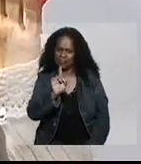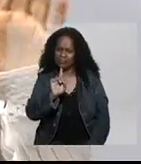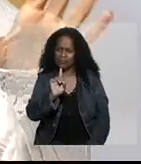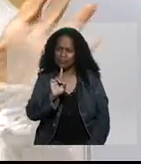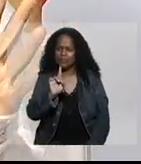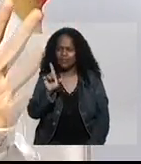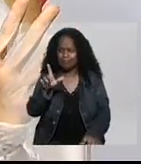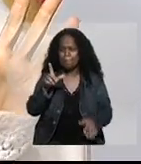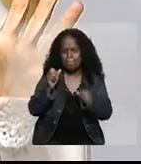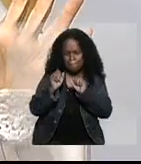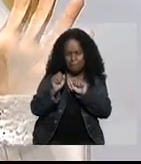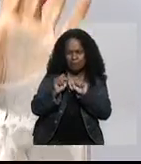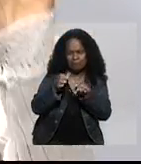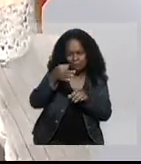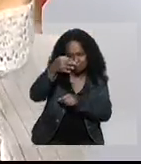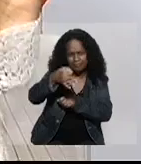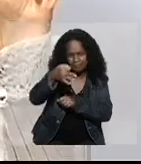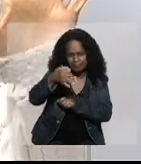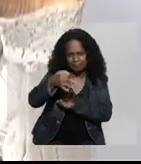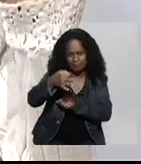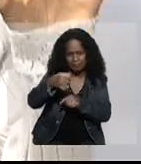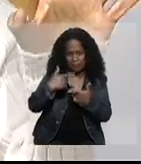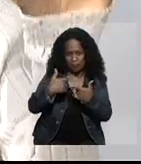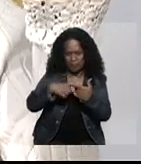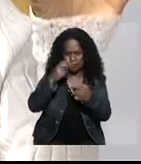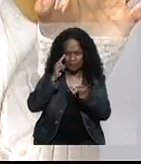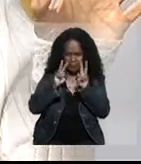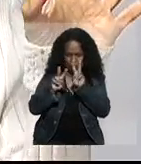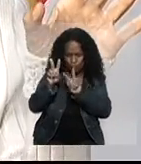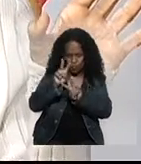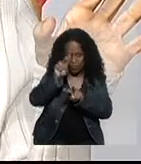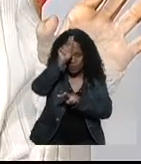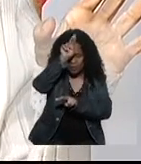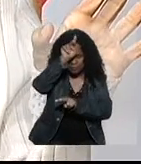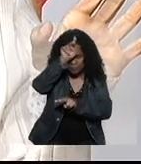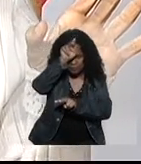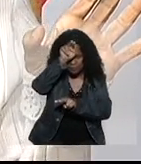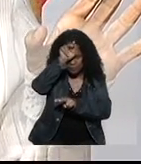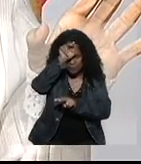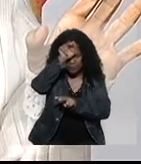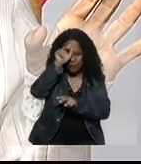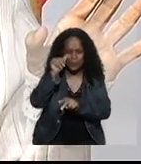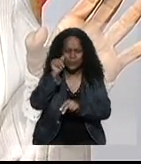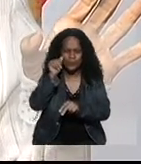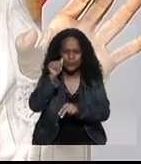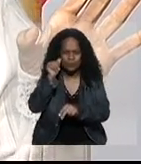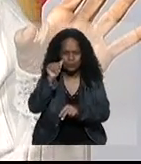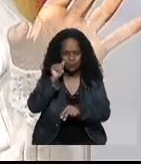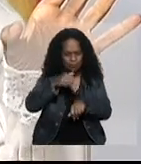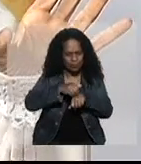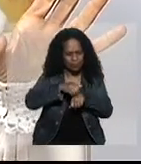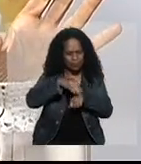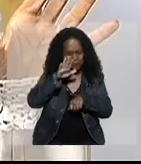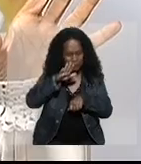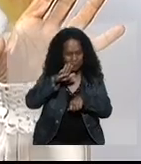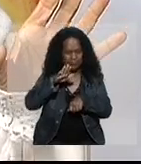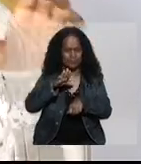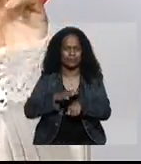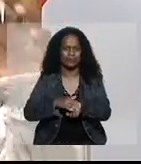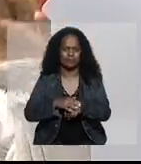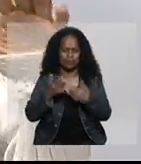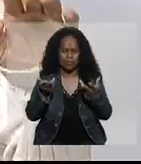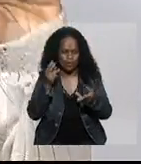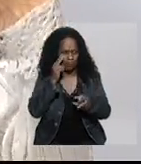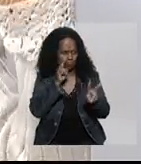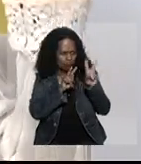só, mas de alguma forma ela está certa. Se você olhar a Dona Baratinha com o perfil da mulher da maioria das garotas que temos hoje,